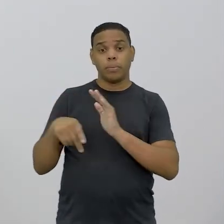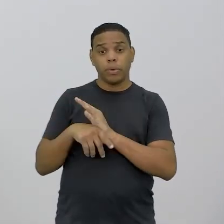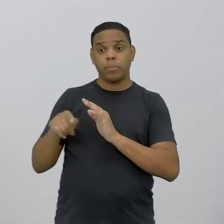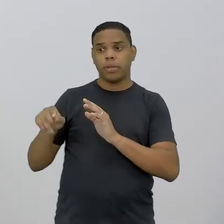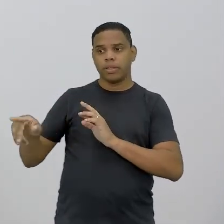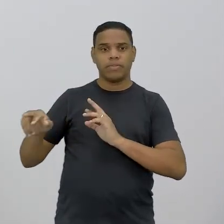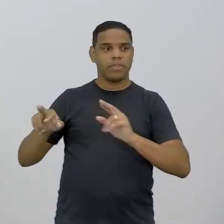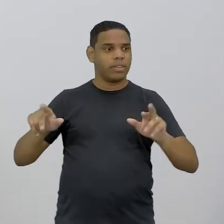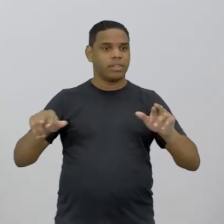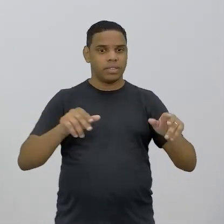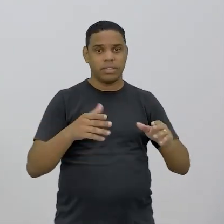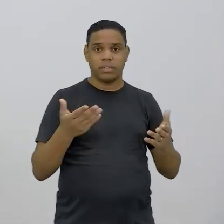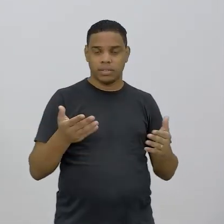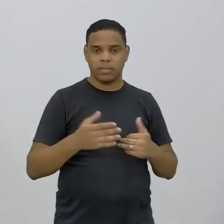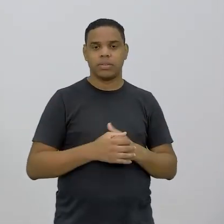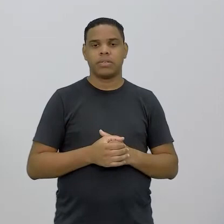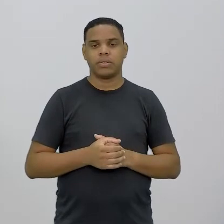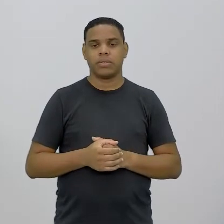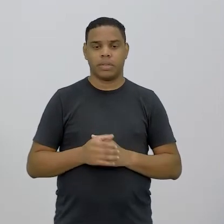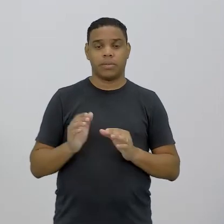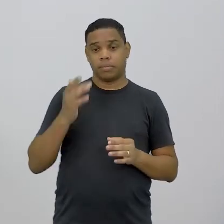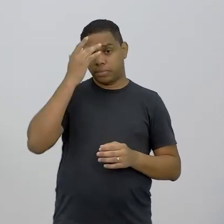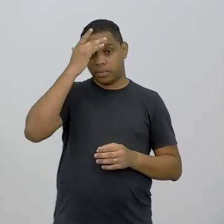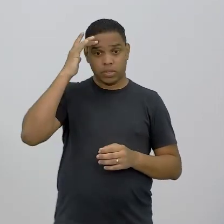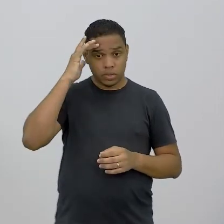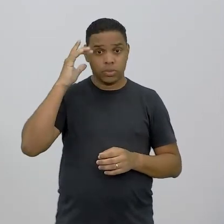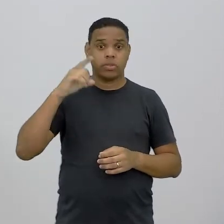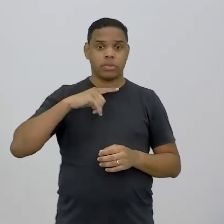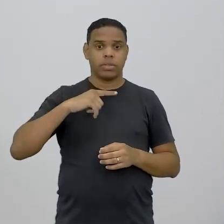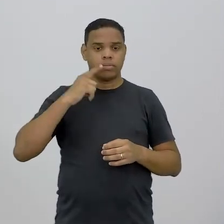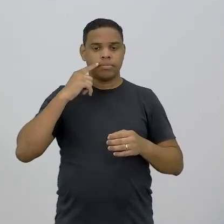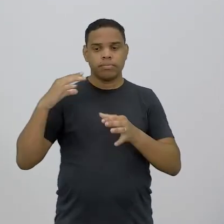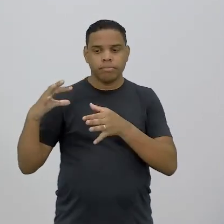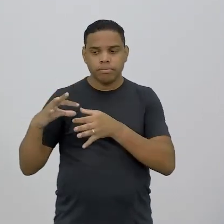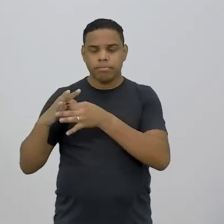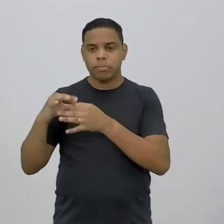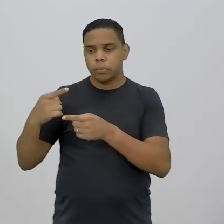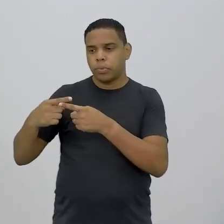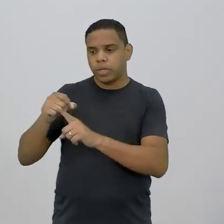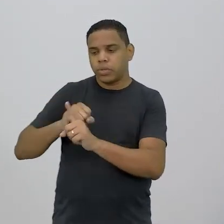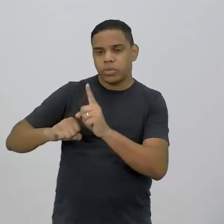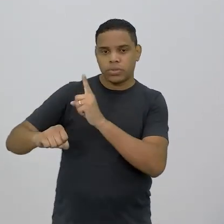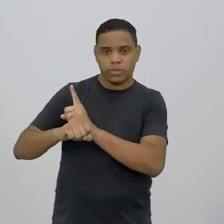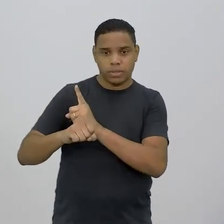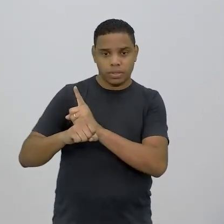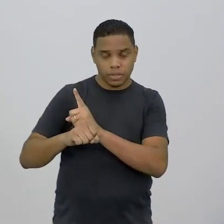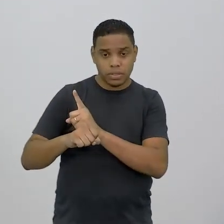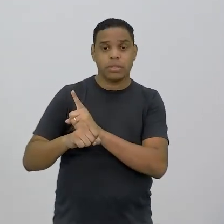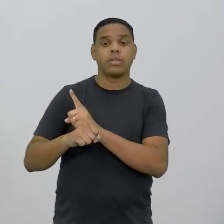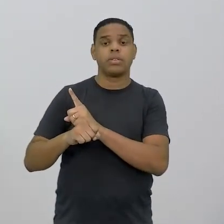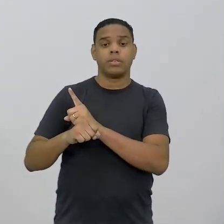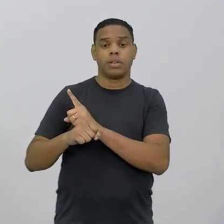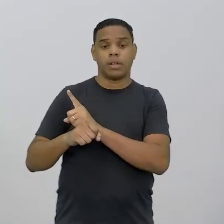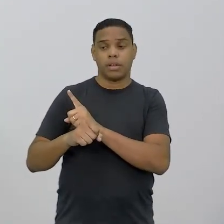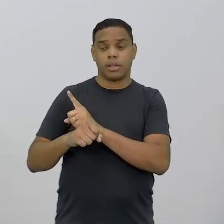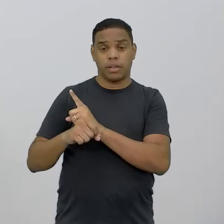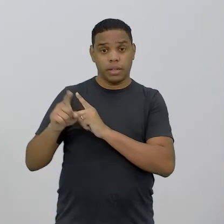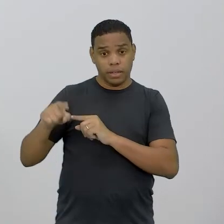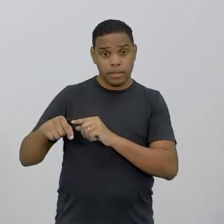pela diferença, ou seja, as pessoas elas se vinculam justamente porque a sociedade ela é